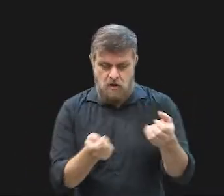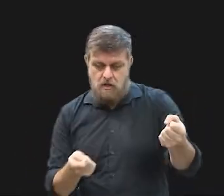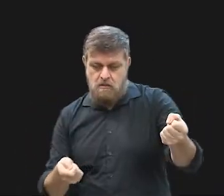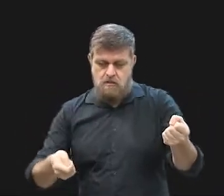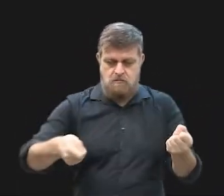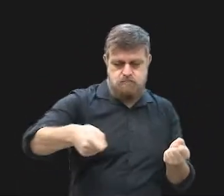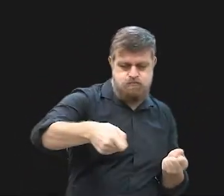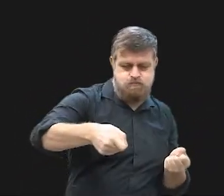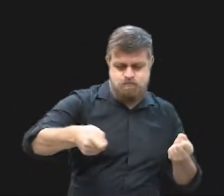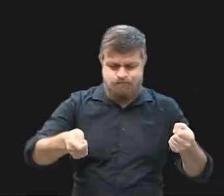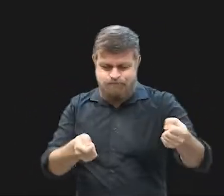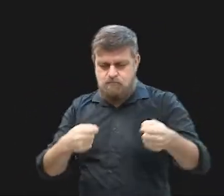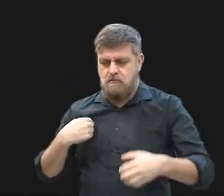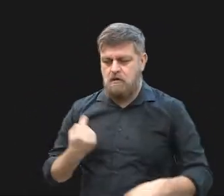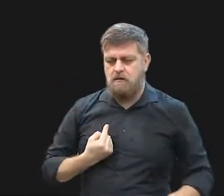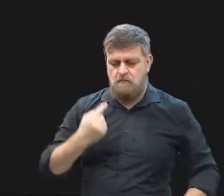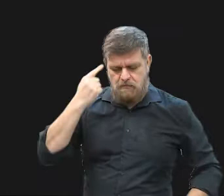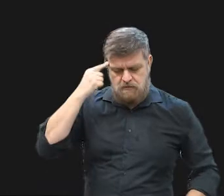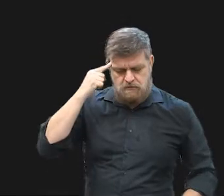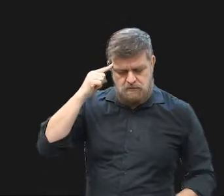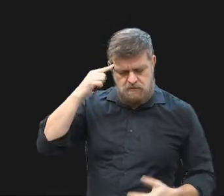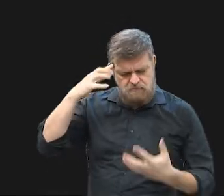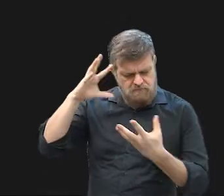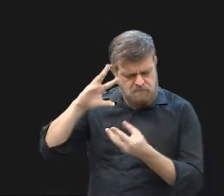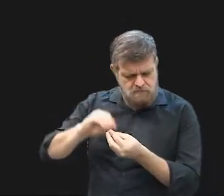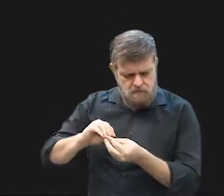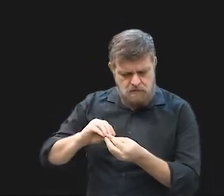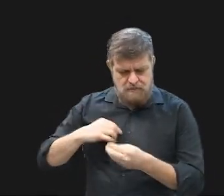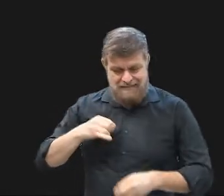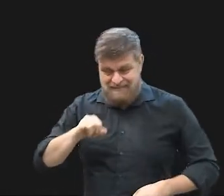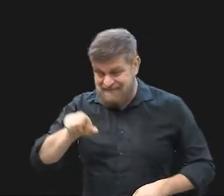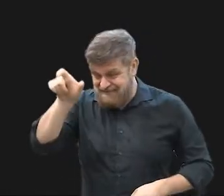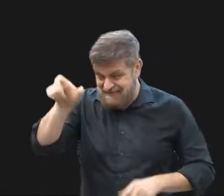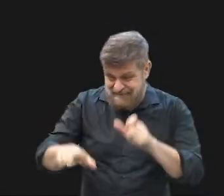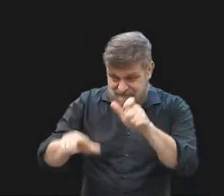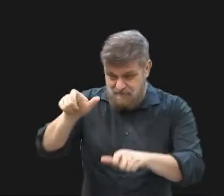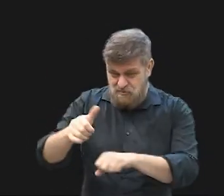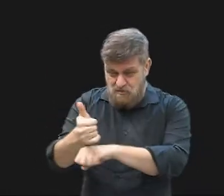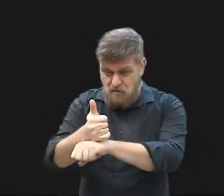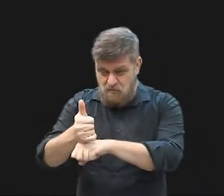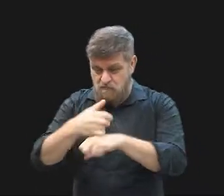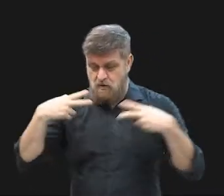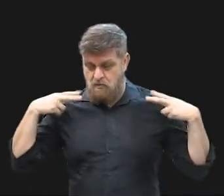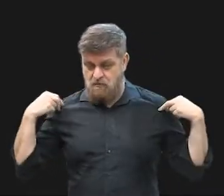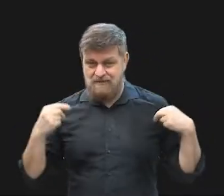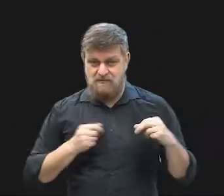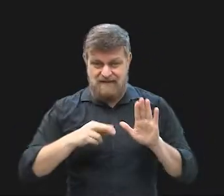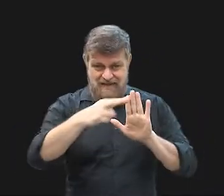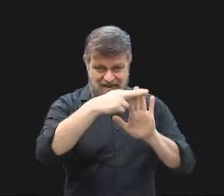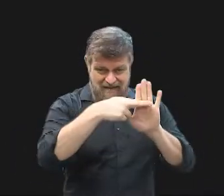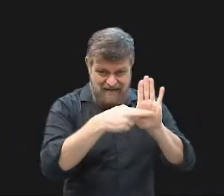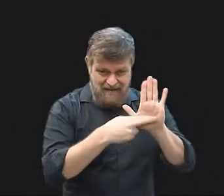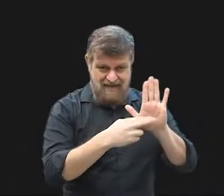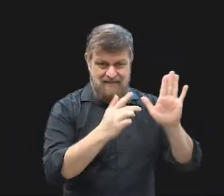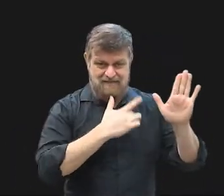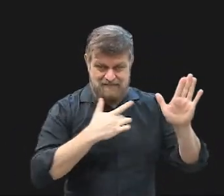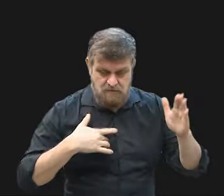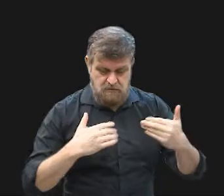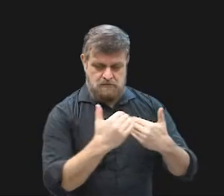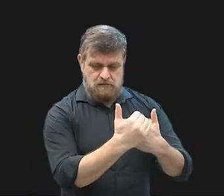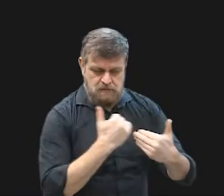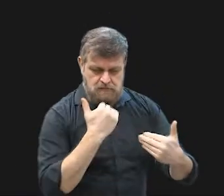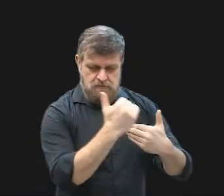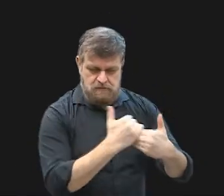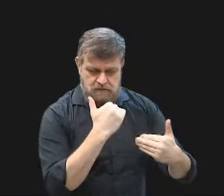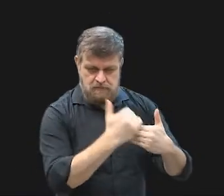escolares, nós chegamos a essa conclusão. Bom, desde que você siga uma regra, desde que esteja tudo certo